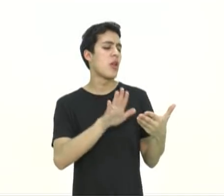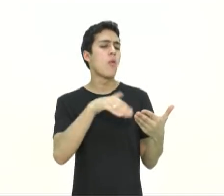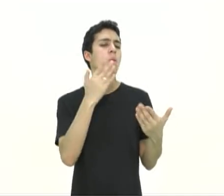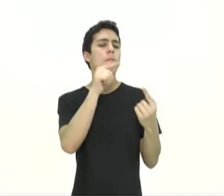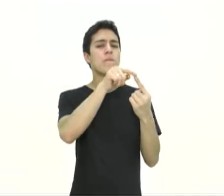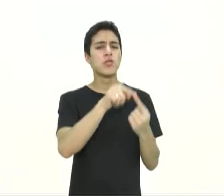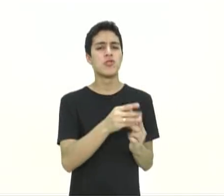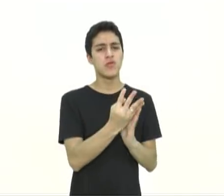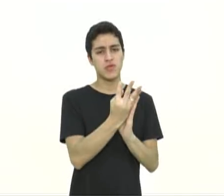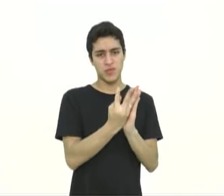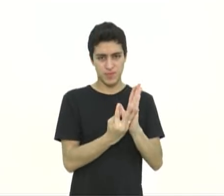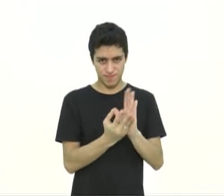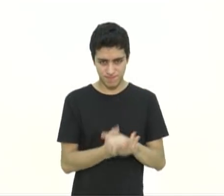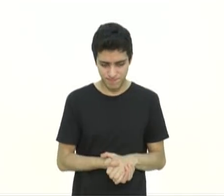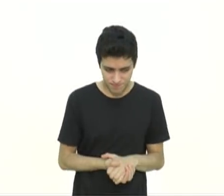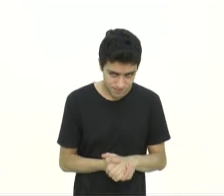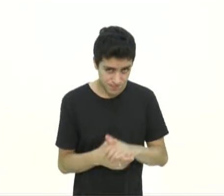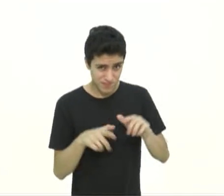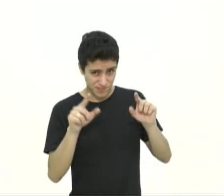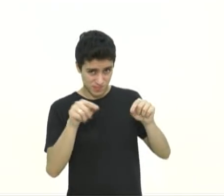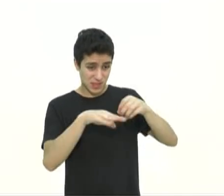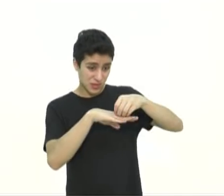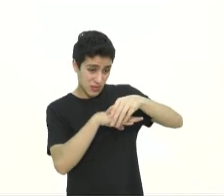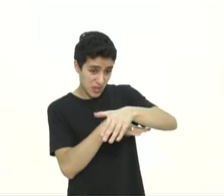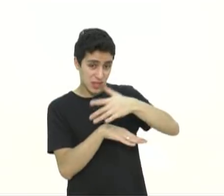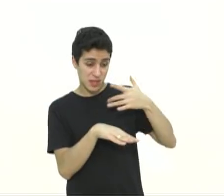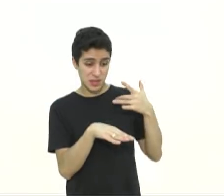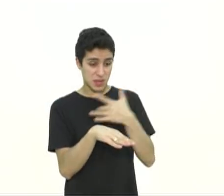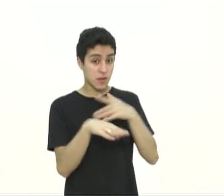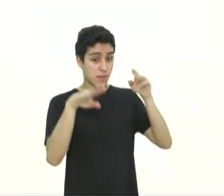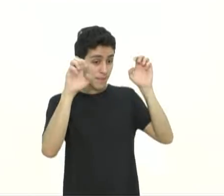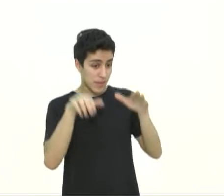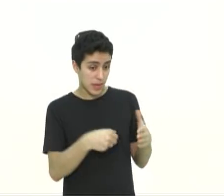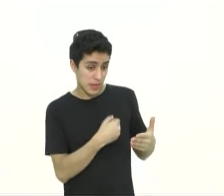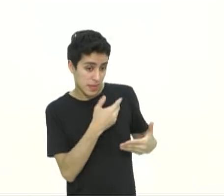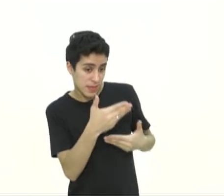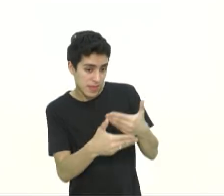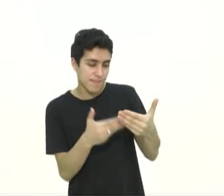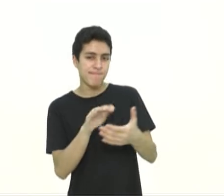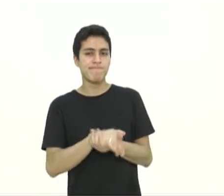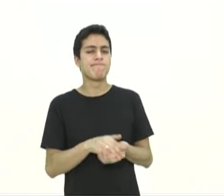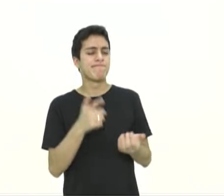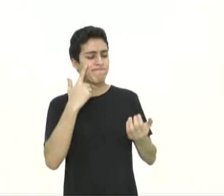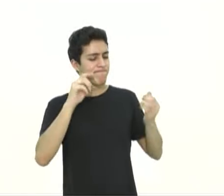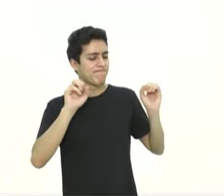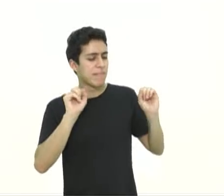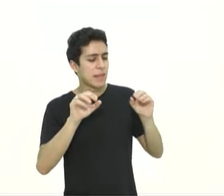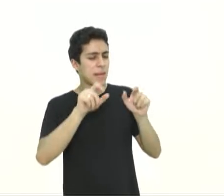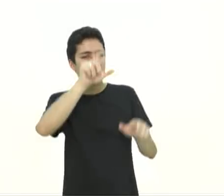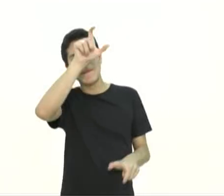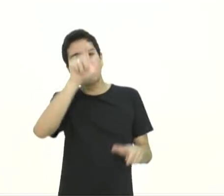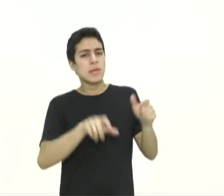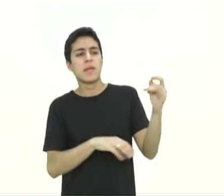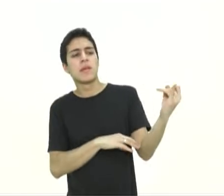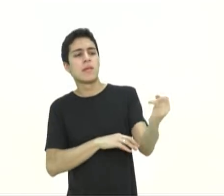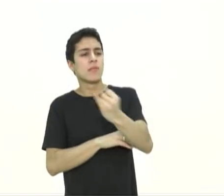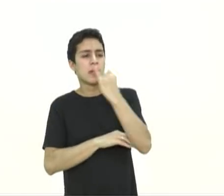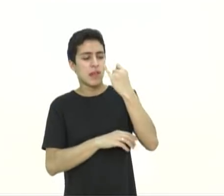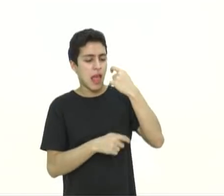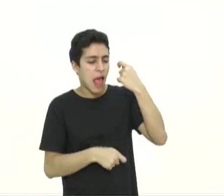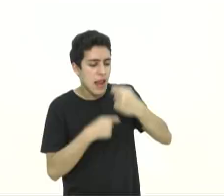do texto? Dar dicas de saúde e bem-estar? Ensinar as pessoas sobre a importância dos alimentos